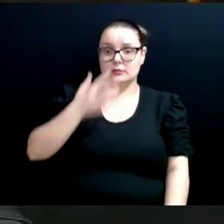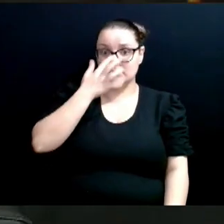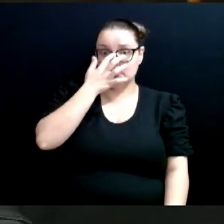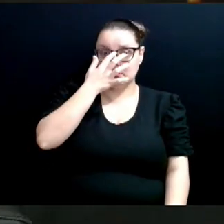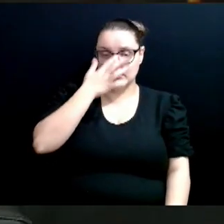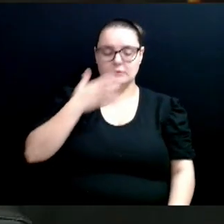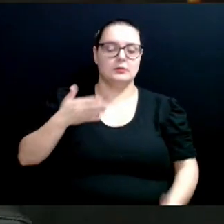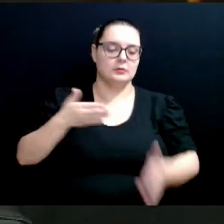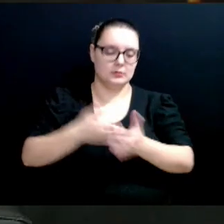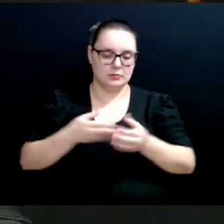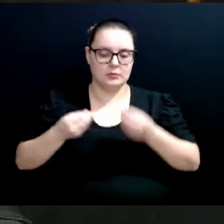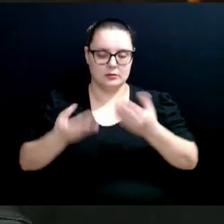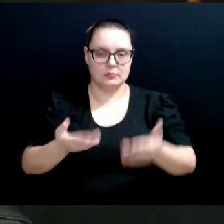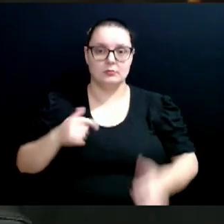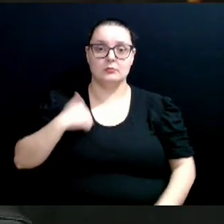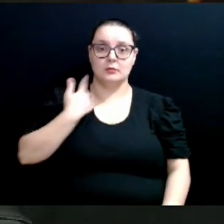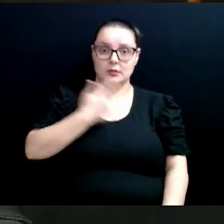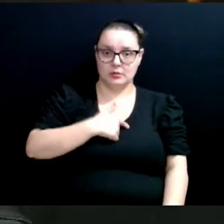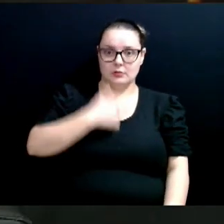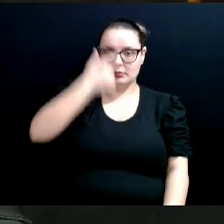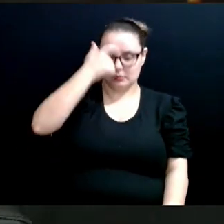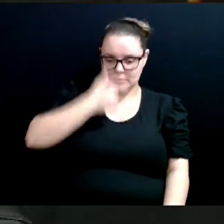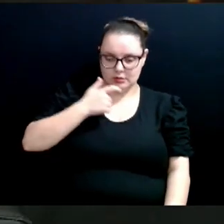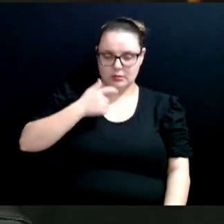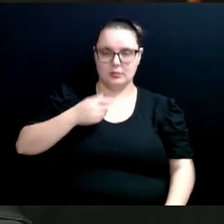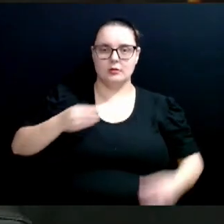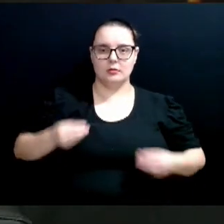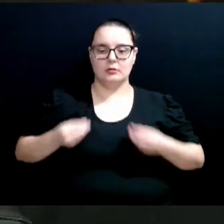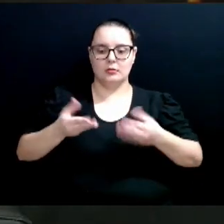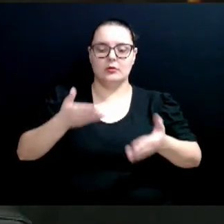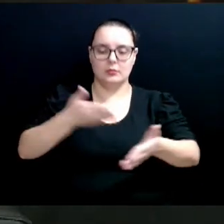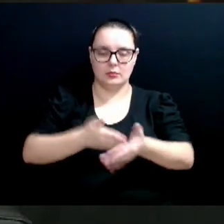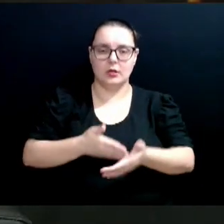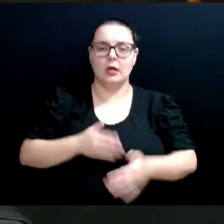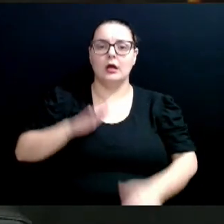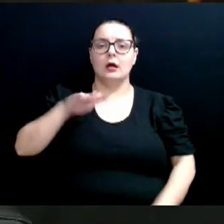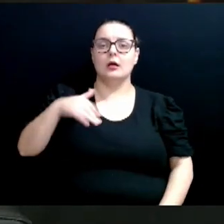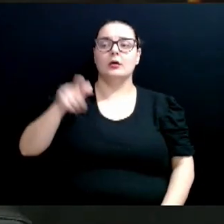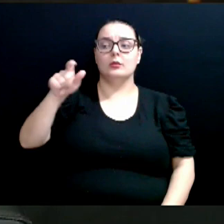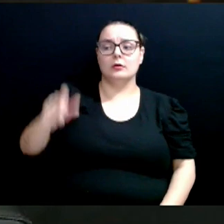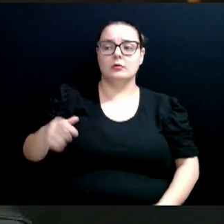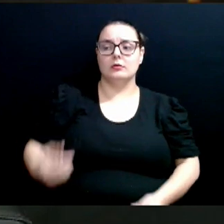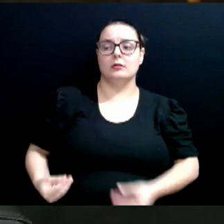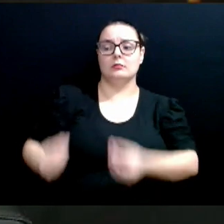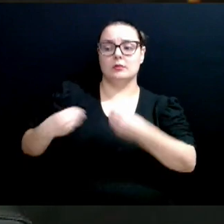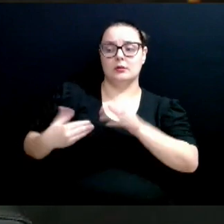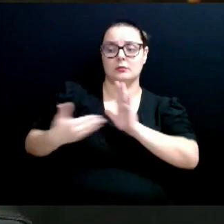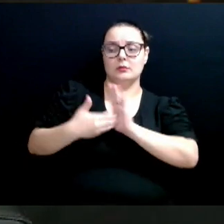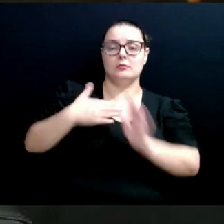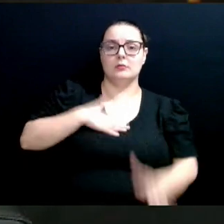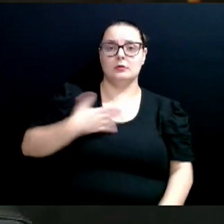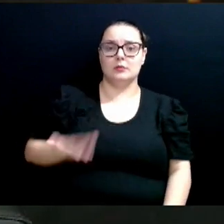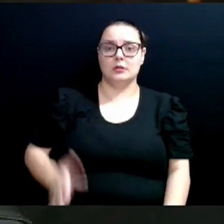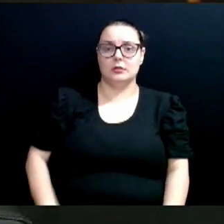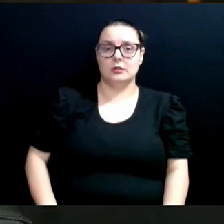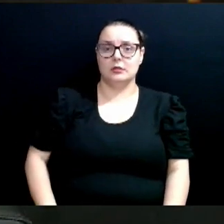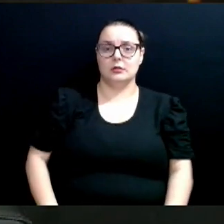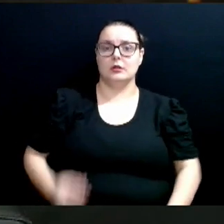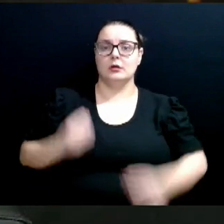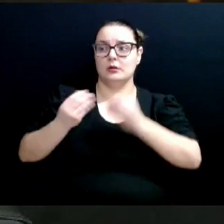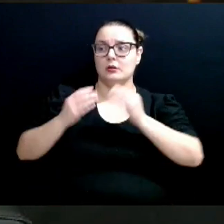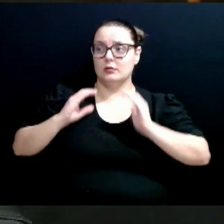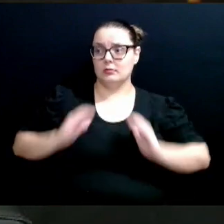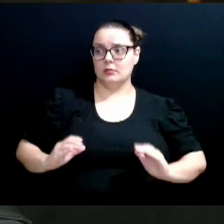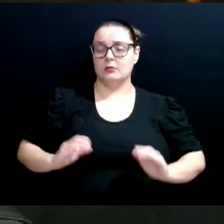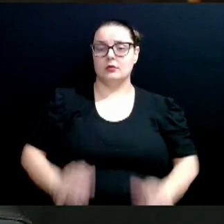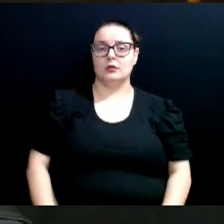mas eu impor o limite. Agora, quando o outro impõe um limite para mim, como é que eu devo me comportar? Qual a